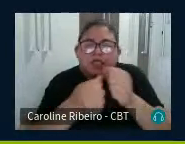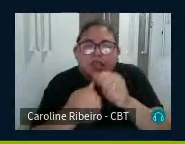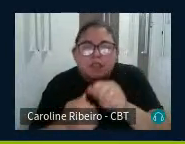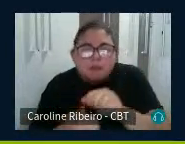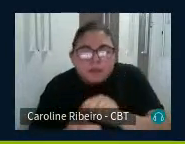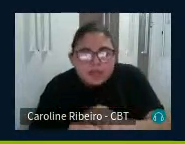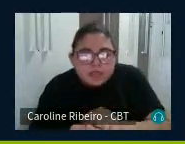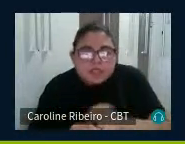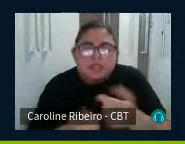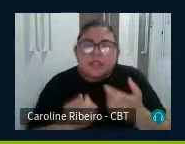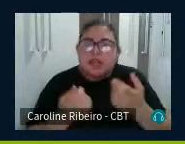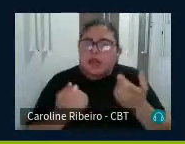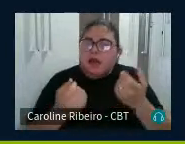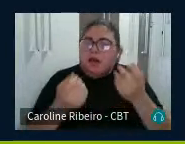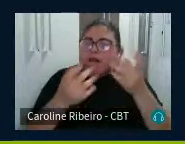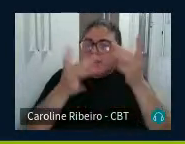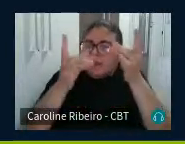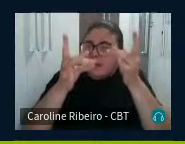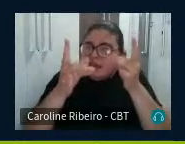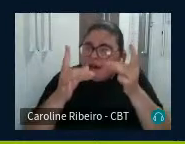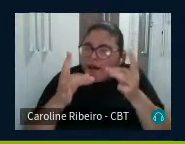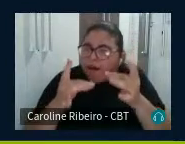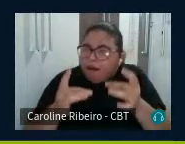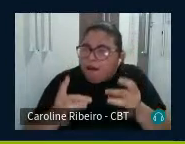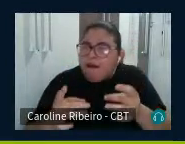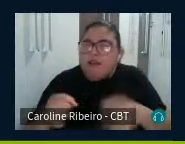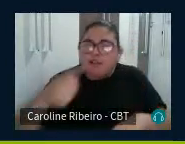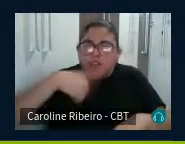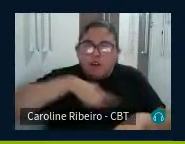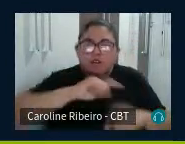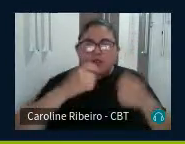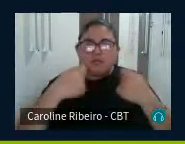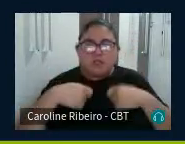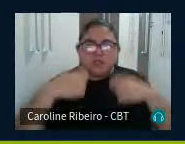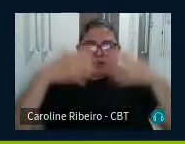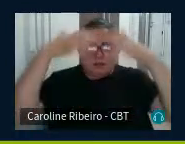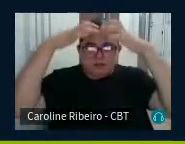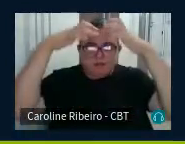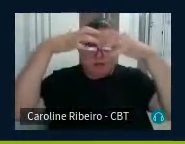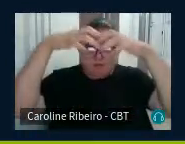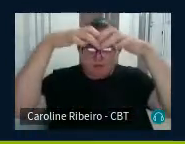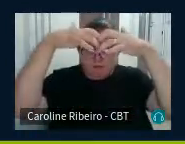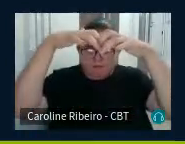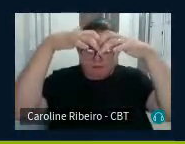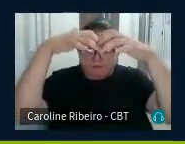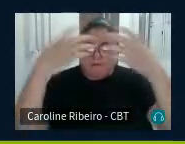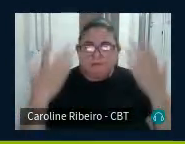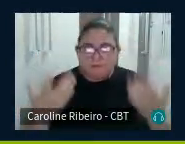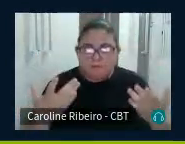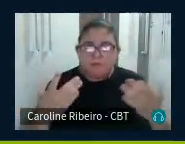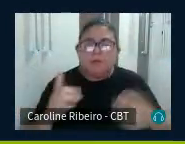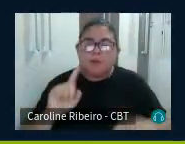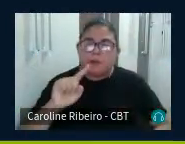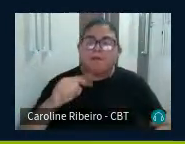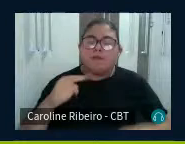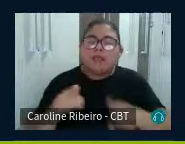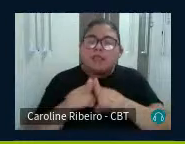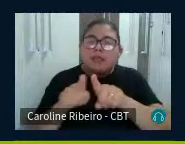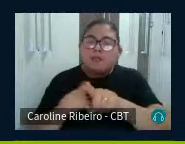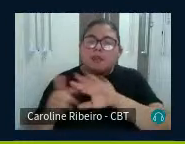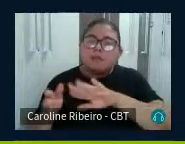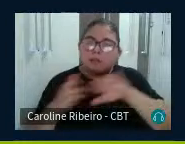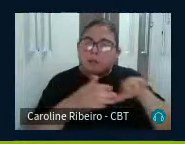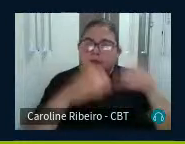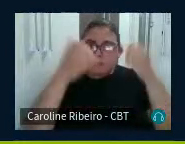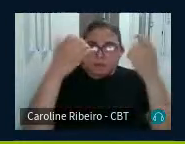de detalhes, que é bom a gente estar pensando, né? E aí, uma outra questão também,